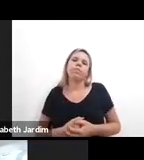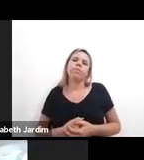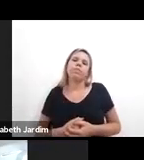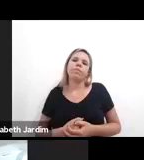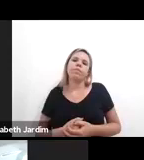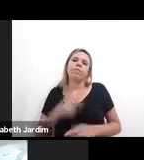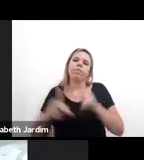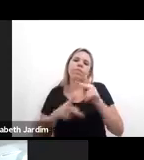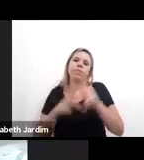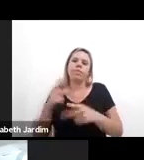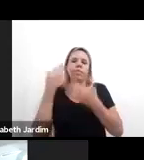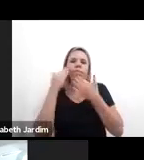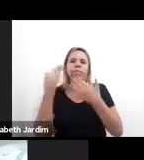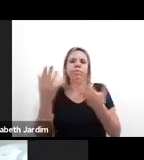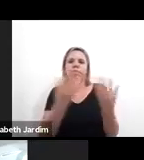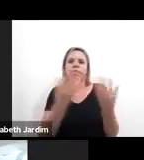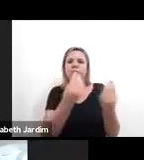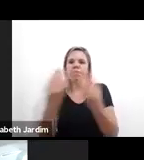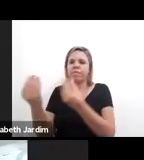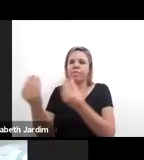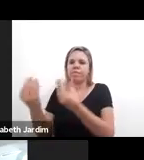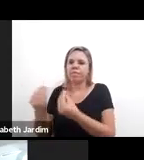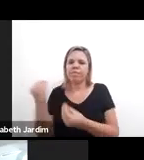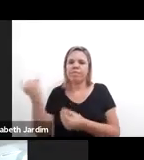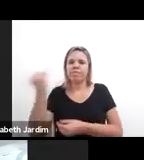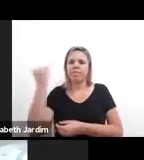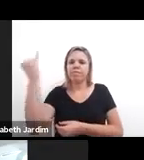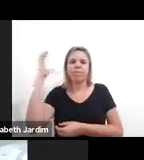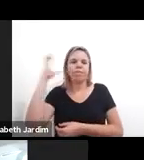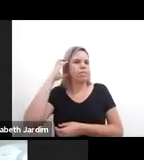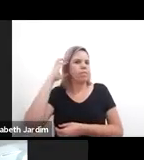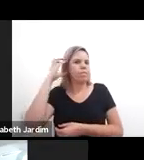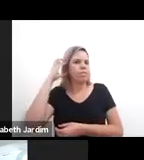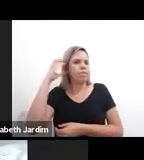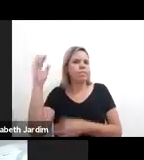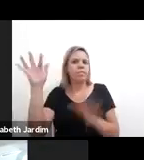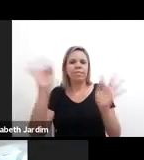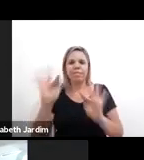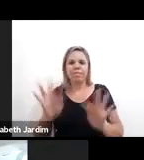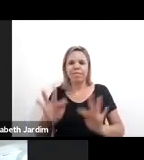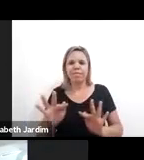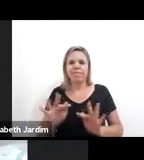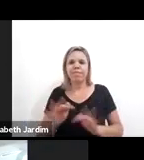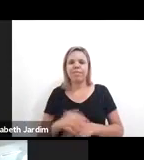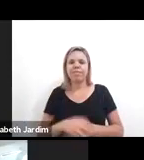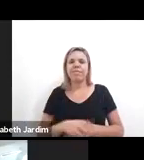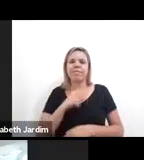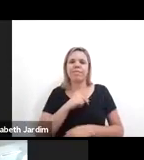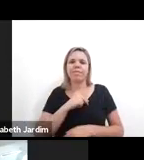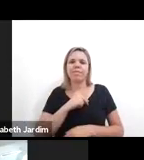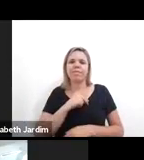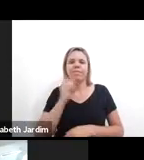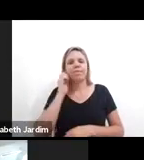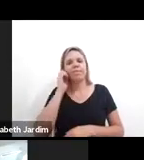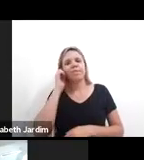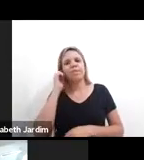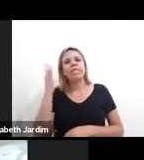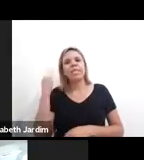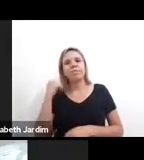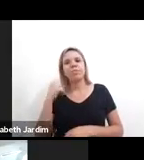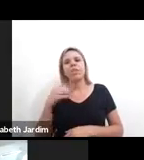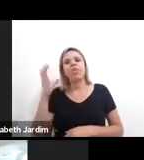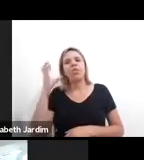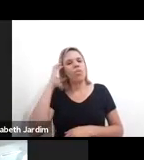tá agradecendo bastante, tá falando da importância da fono. A gente fica feliz, né, Dani? De saber que a fono, né,